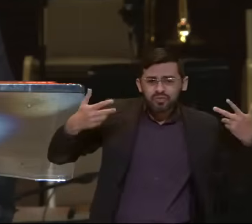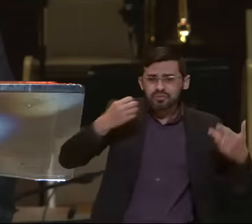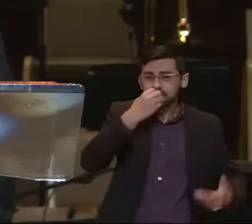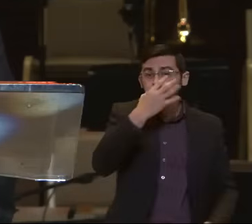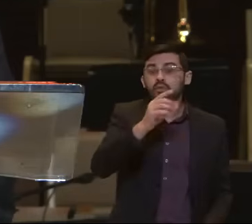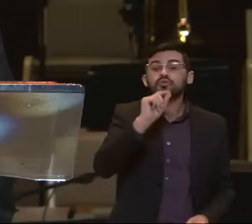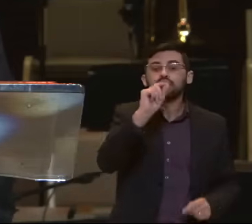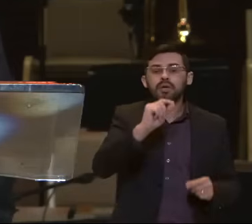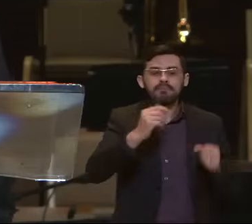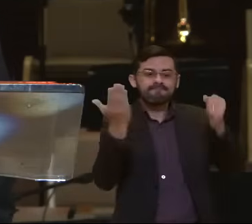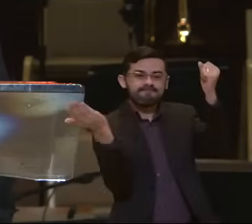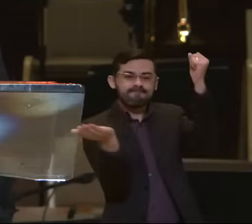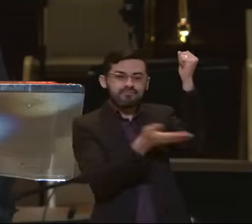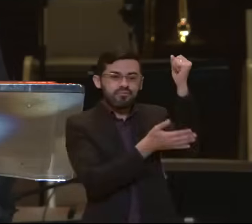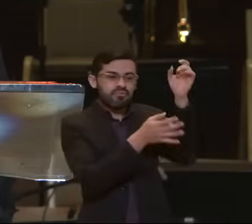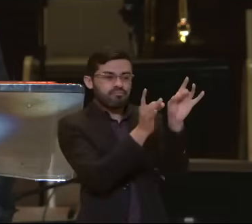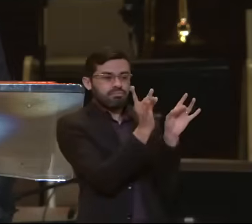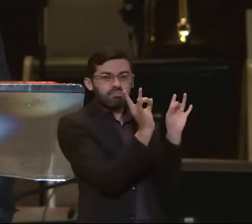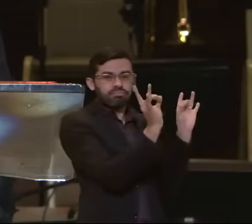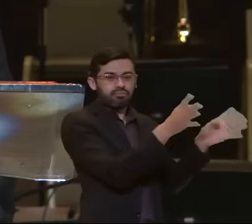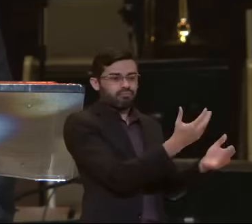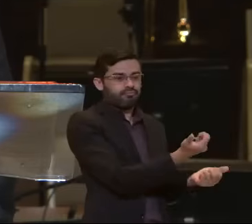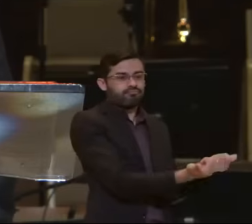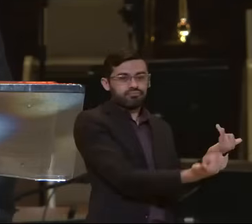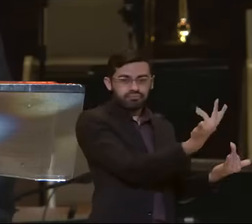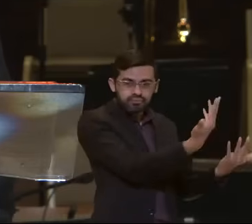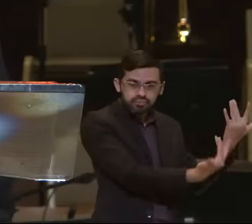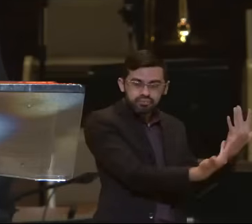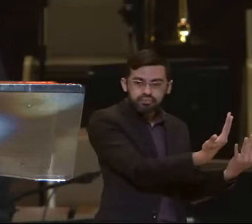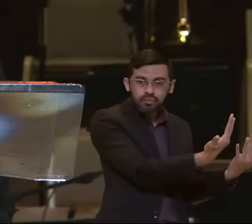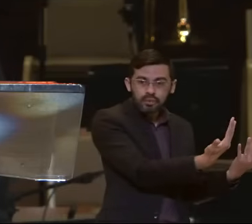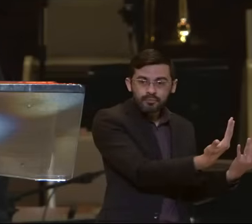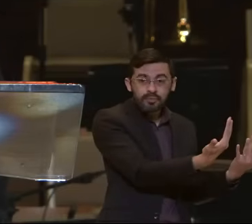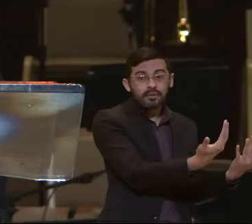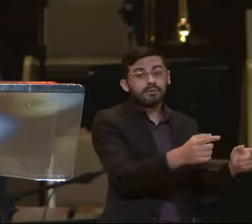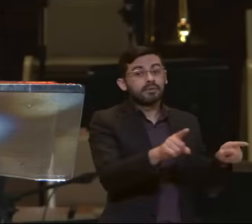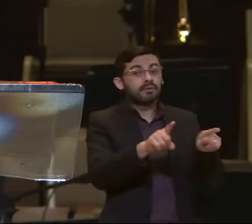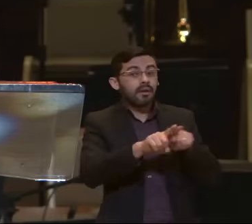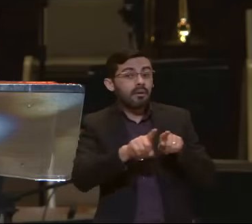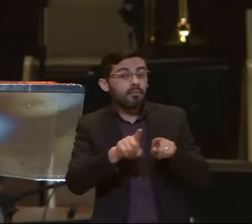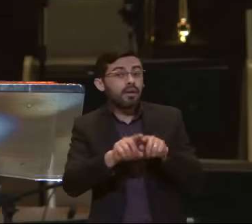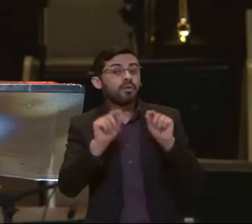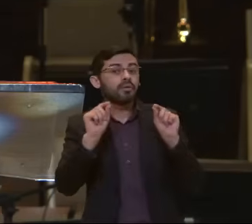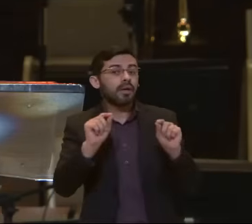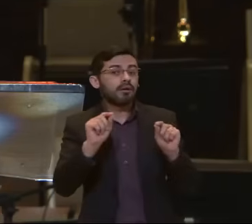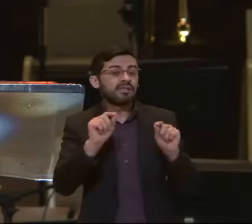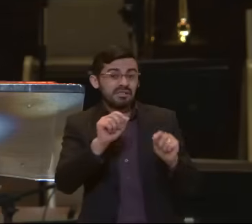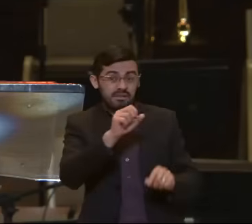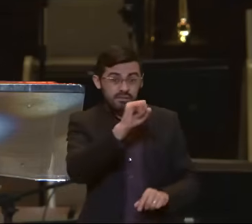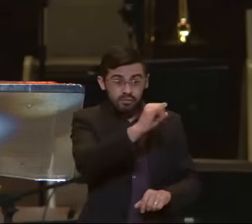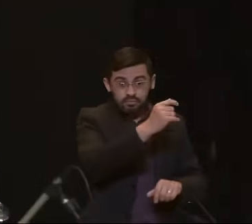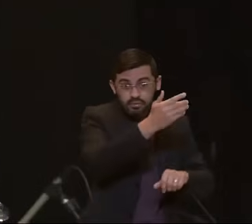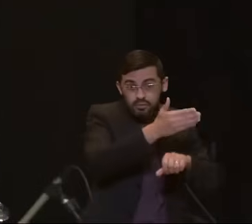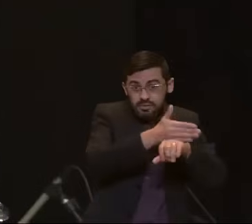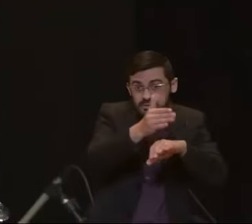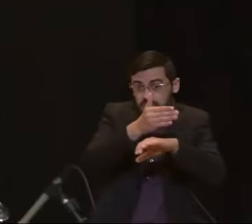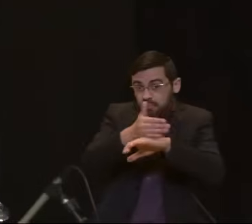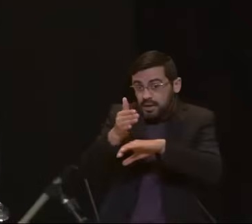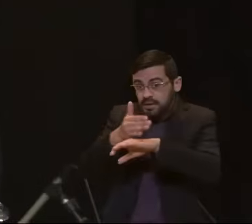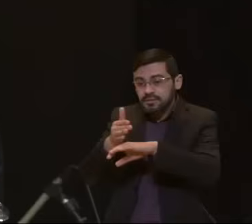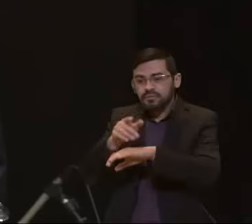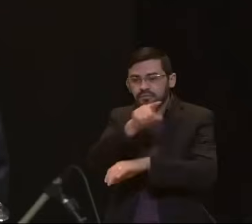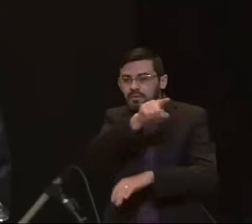é cortada e jogada no fogo. Assim, pois, pelos seus frutos vocês